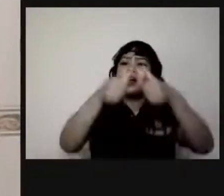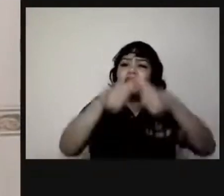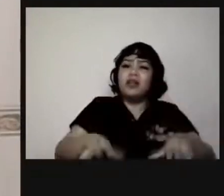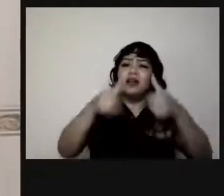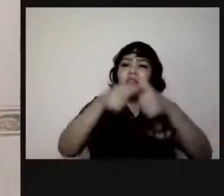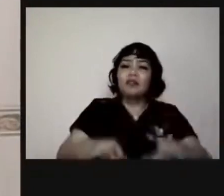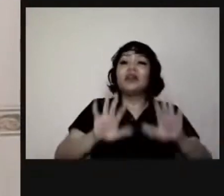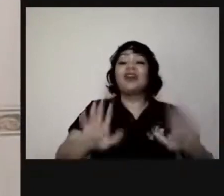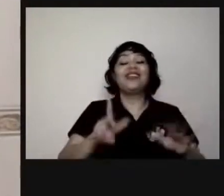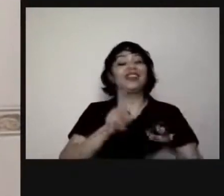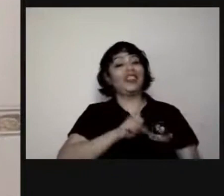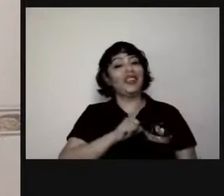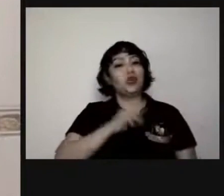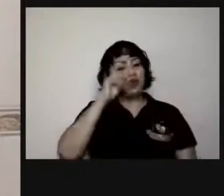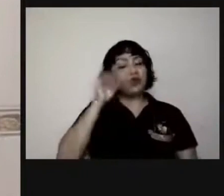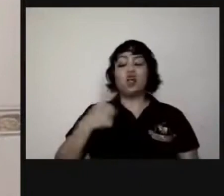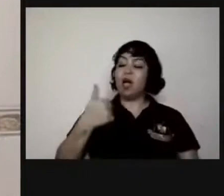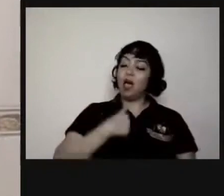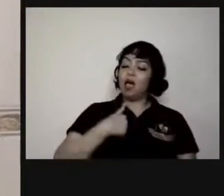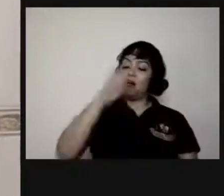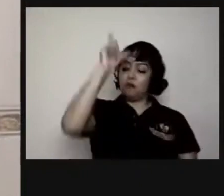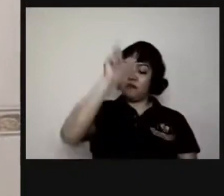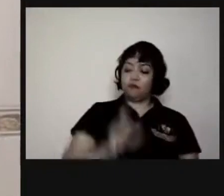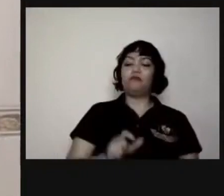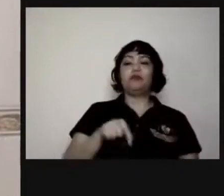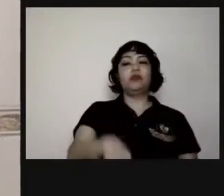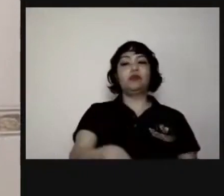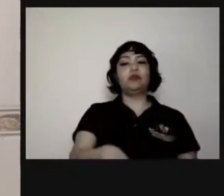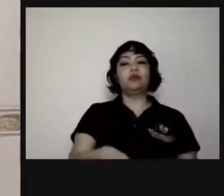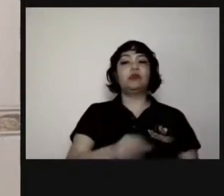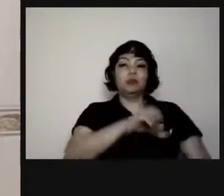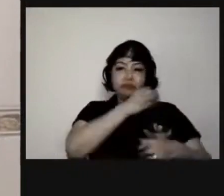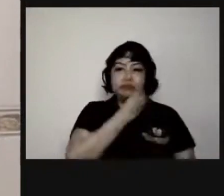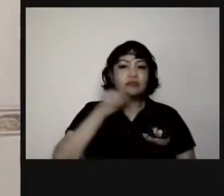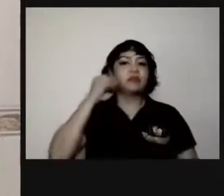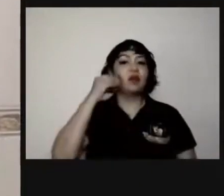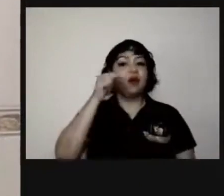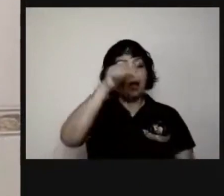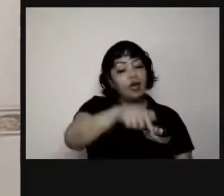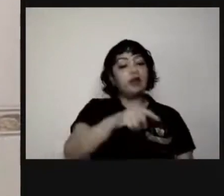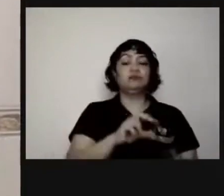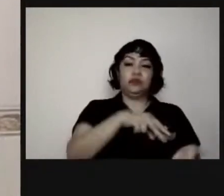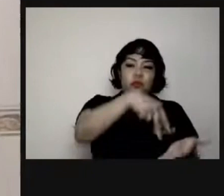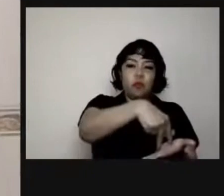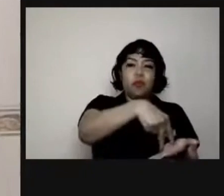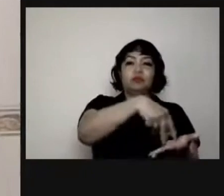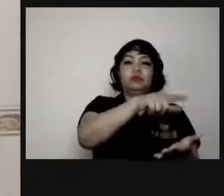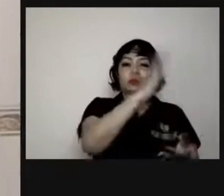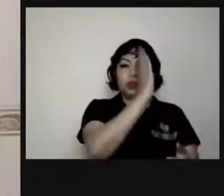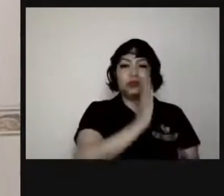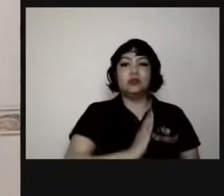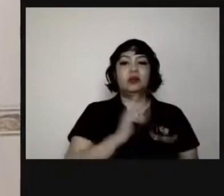dia do fico, né? Então, eu fico. E ele ficando, é claro que foi pressionado, né,